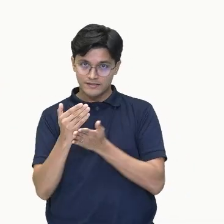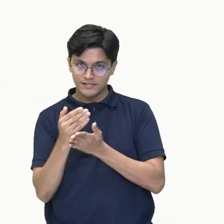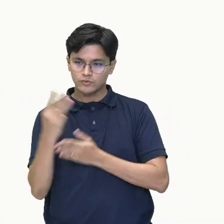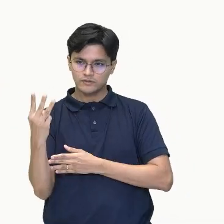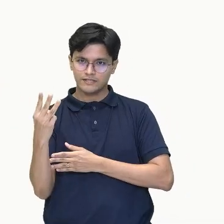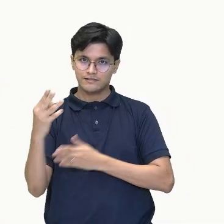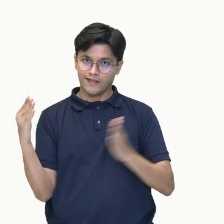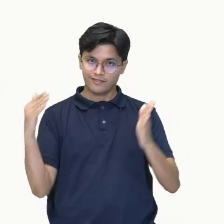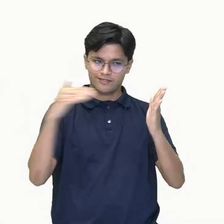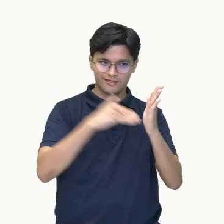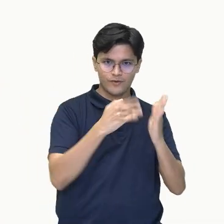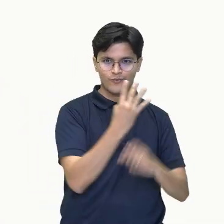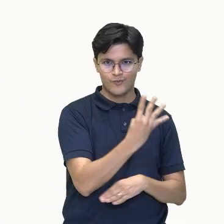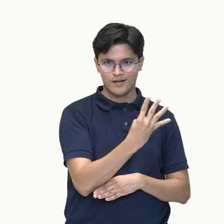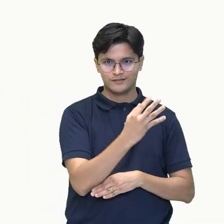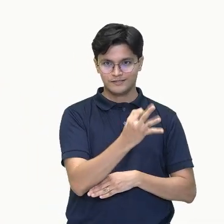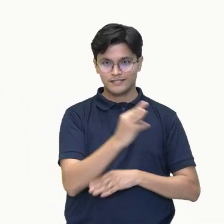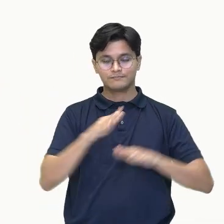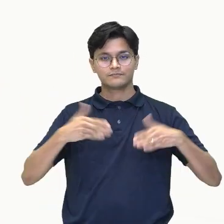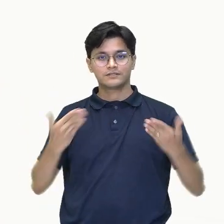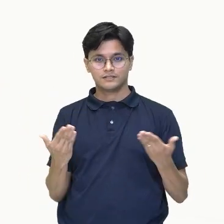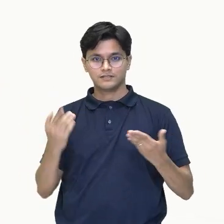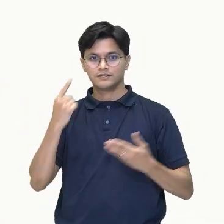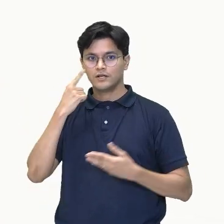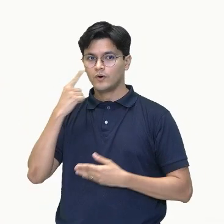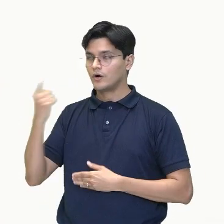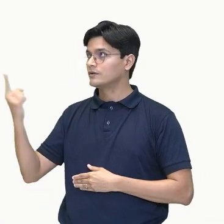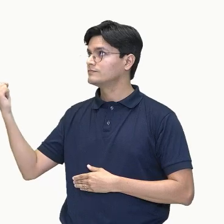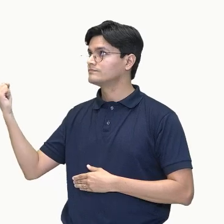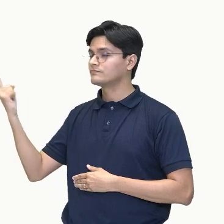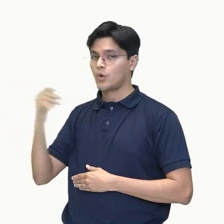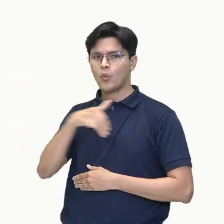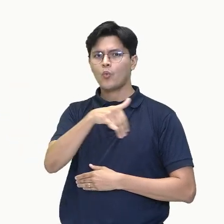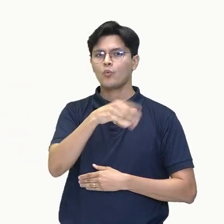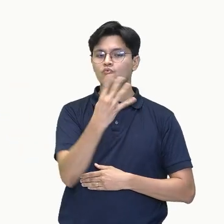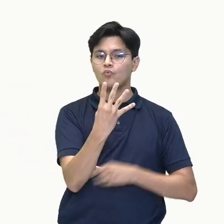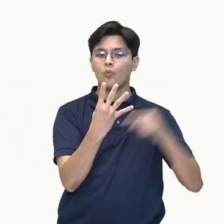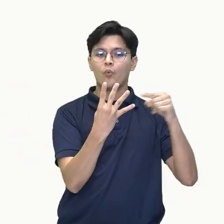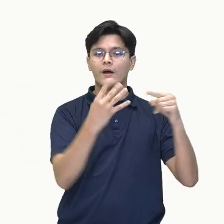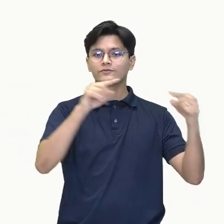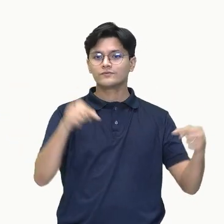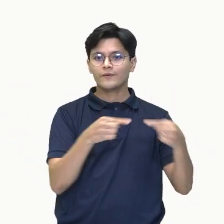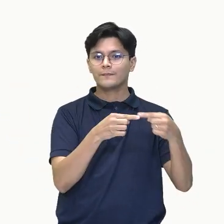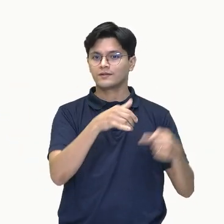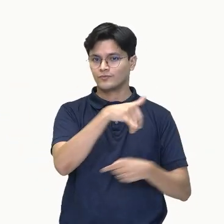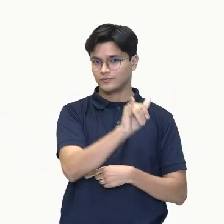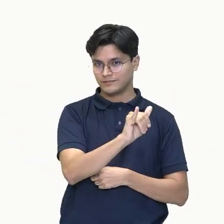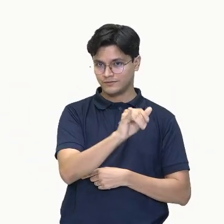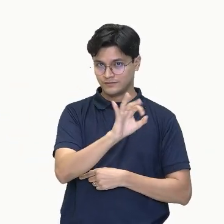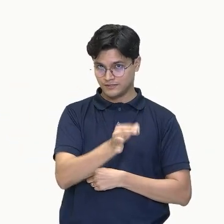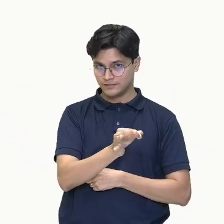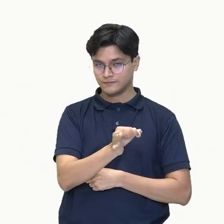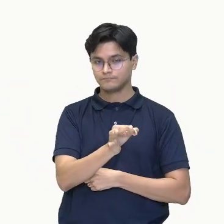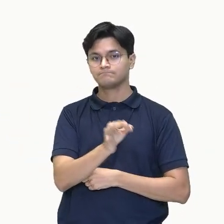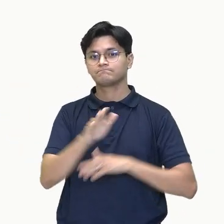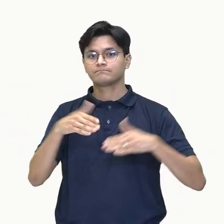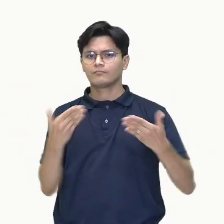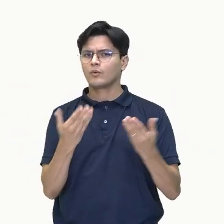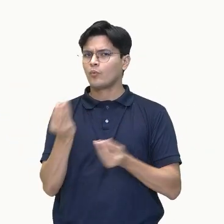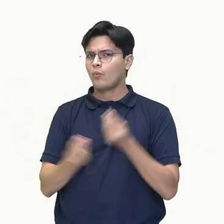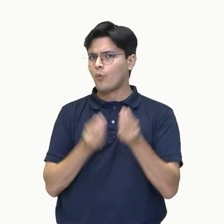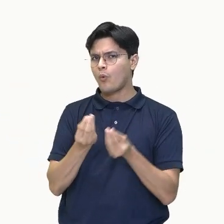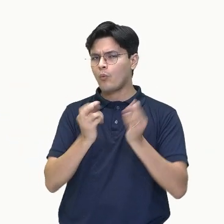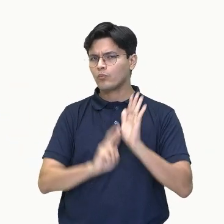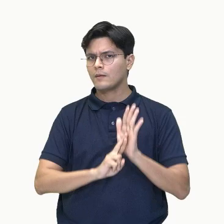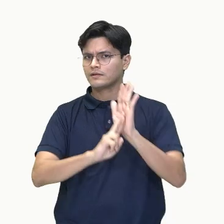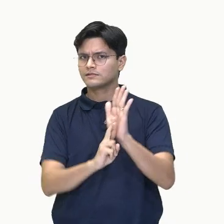lá. Eu vou sair do 3 aqui. Tudo bem? Olha, venho no 3. Só